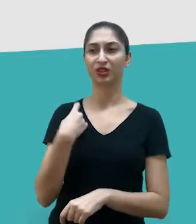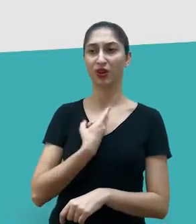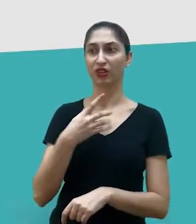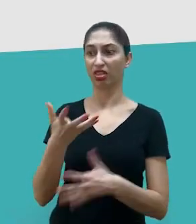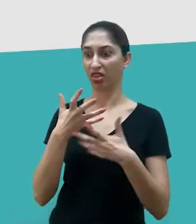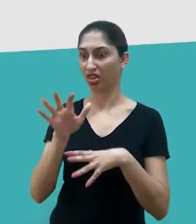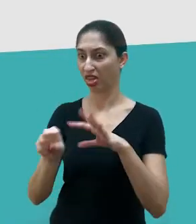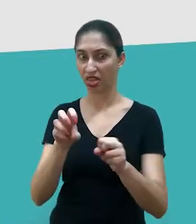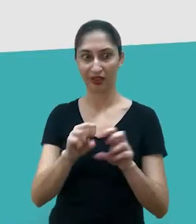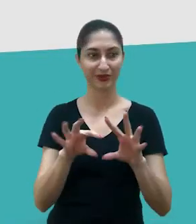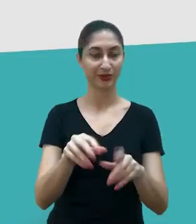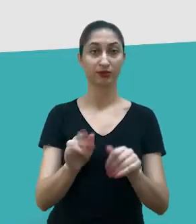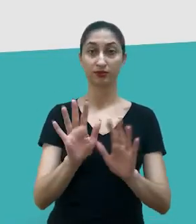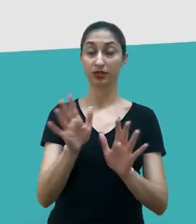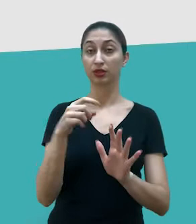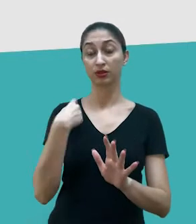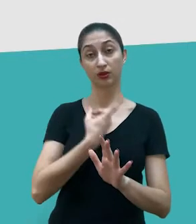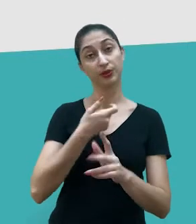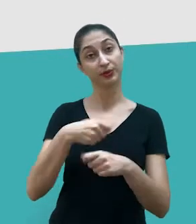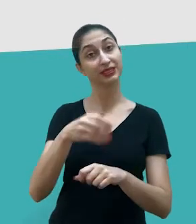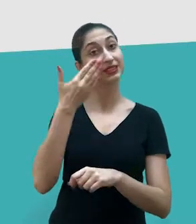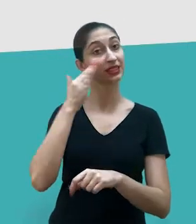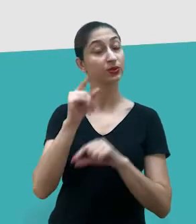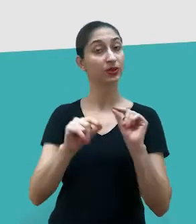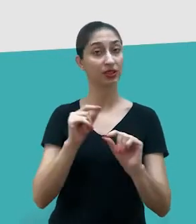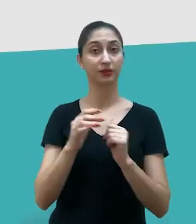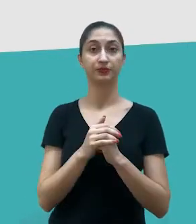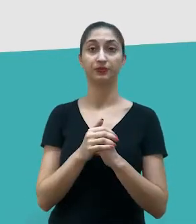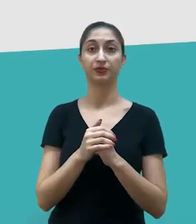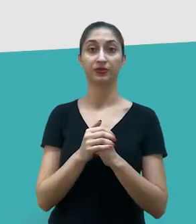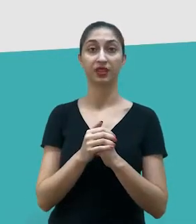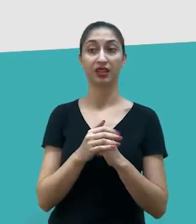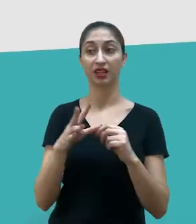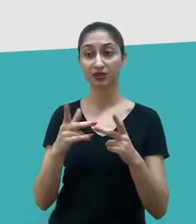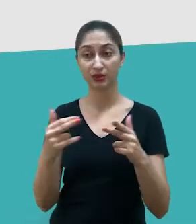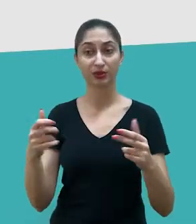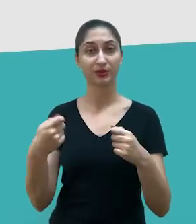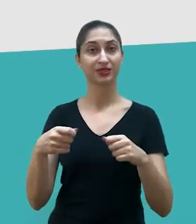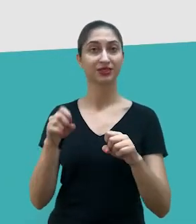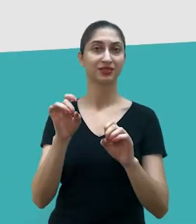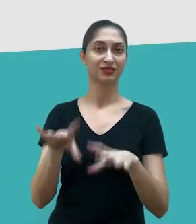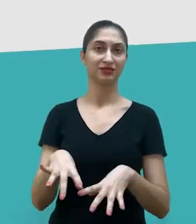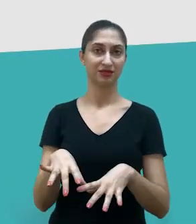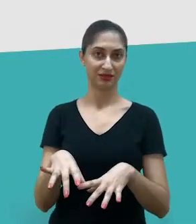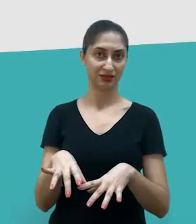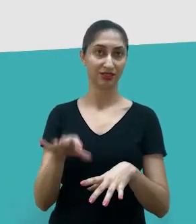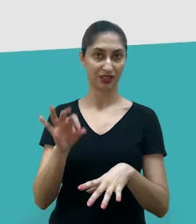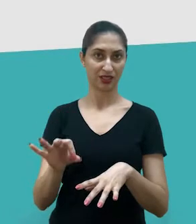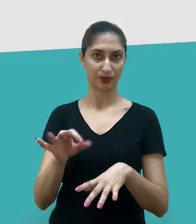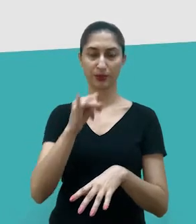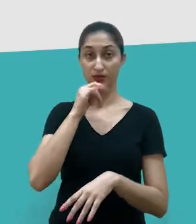temos, então, que entender que as coisas têm que ter um descarte. Quando a gente fala,